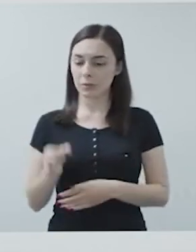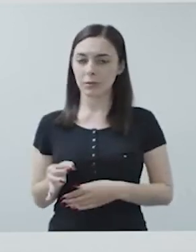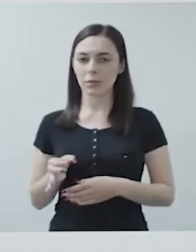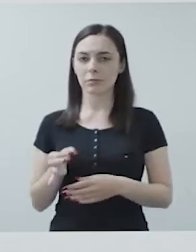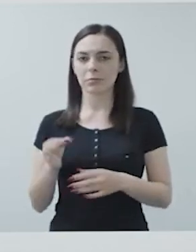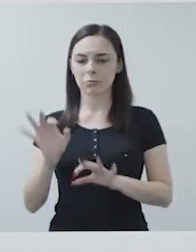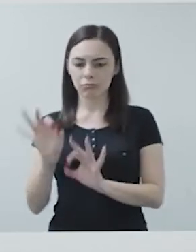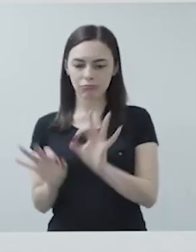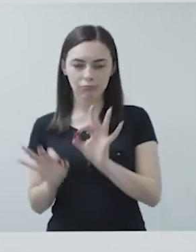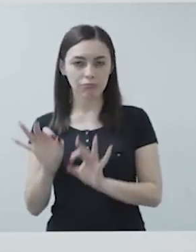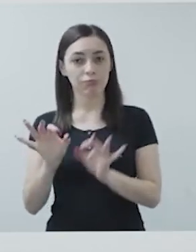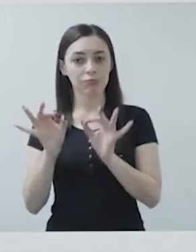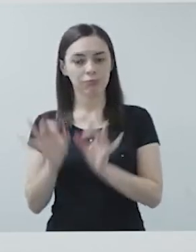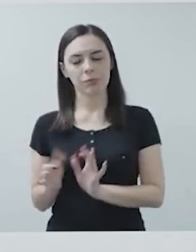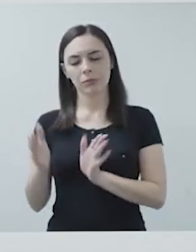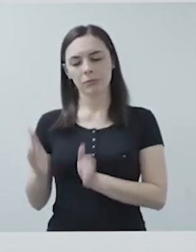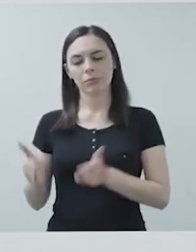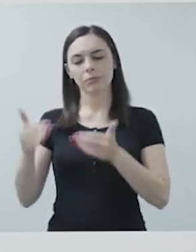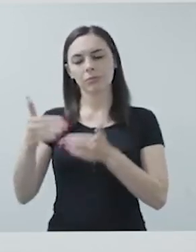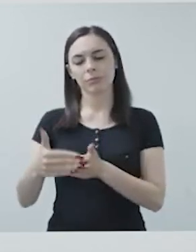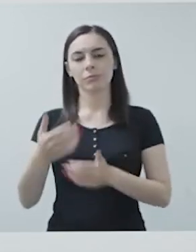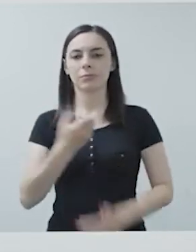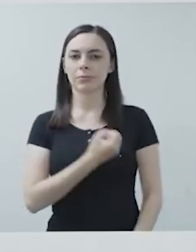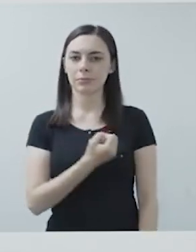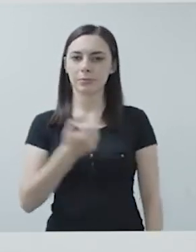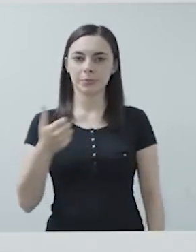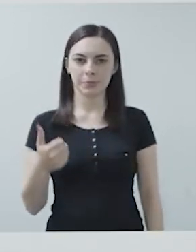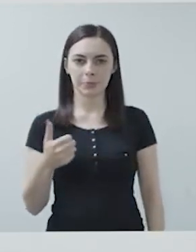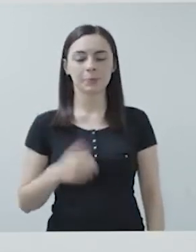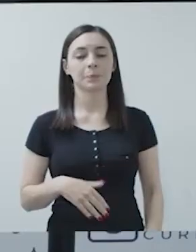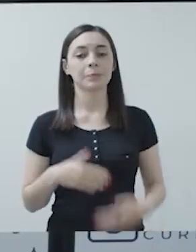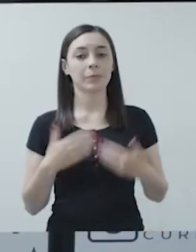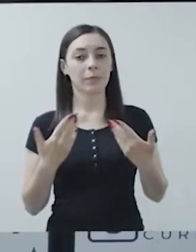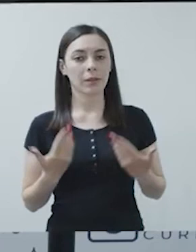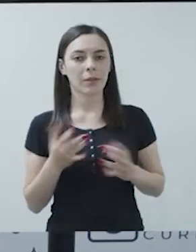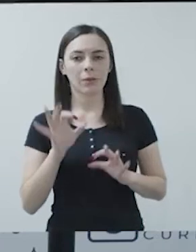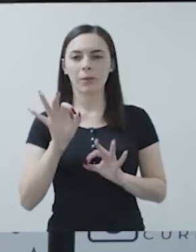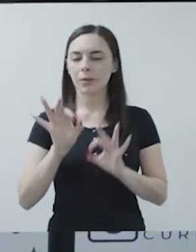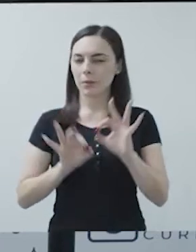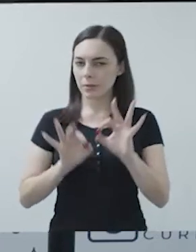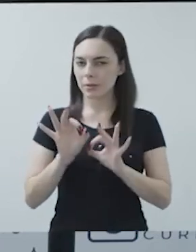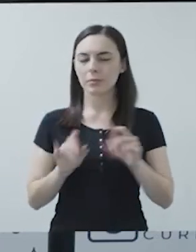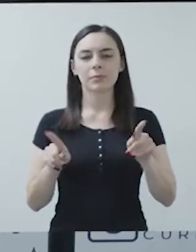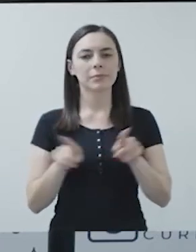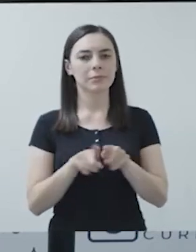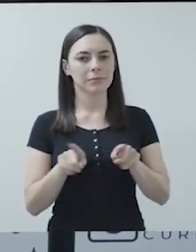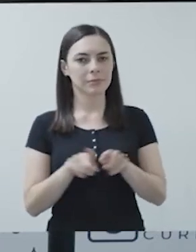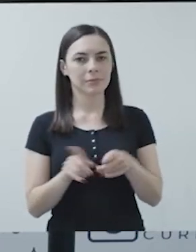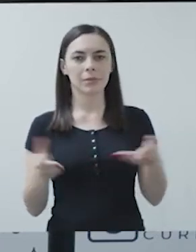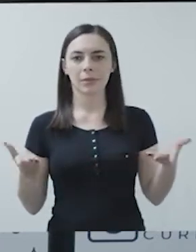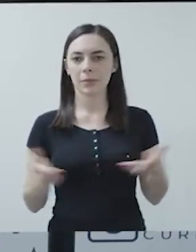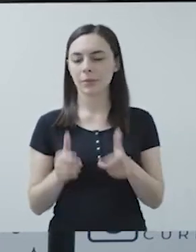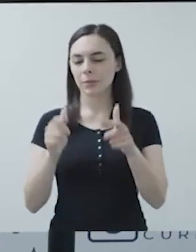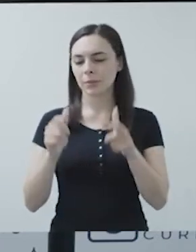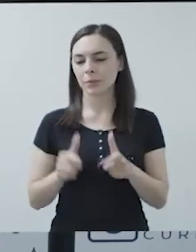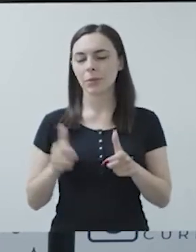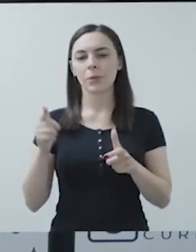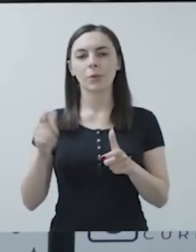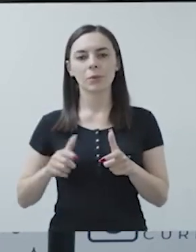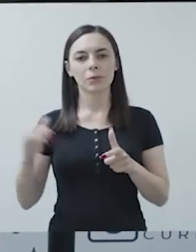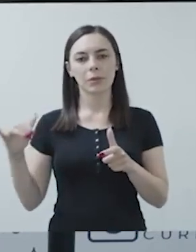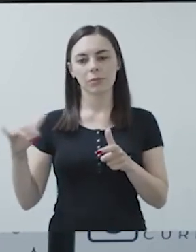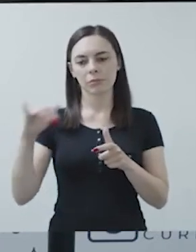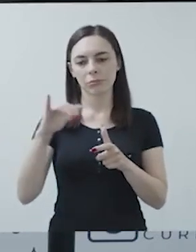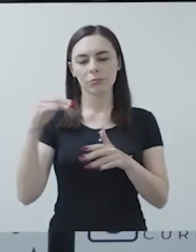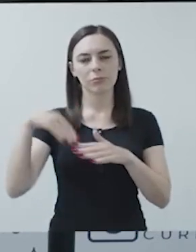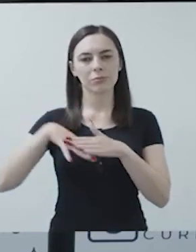a caixa número 1. Então, organizamos também o lugar onde o Caio vai colocar o seu avião. Então ajudamos ele a